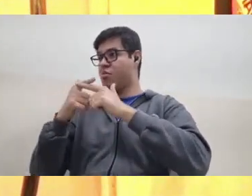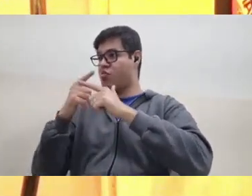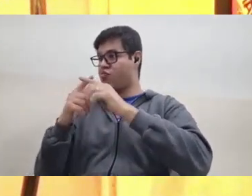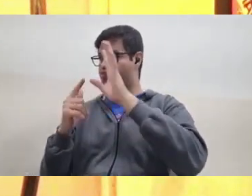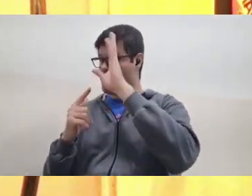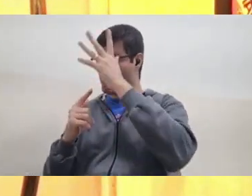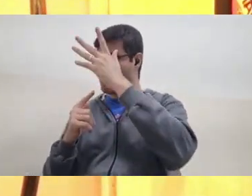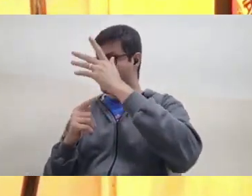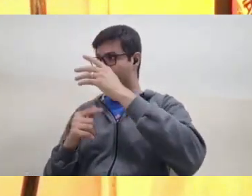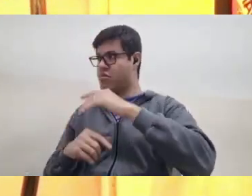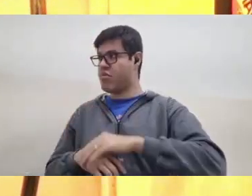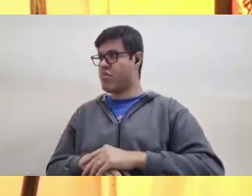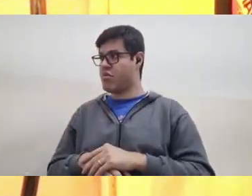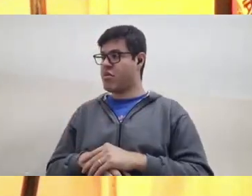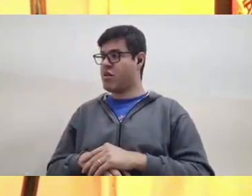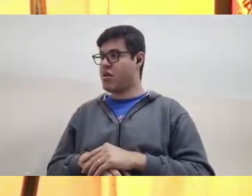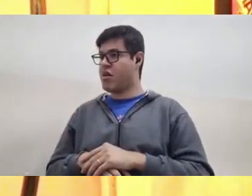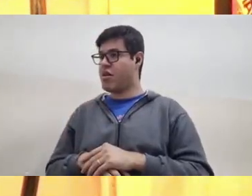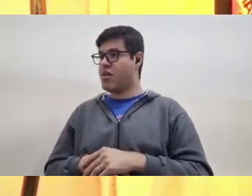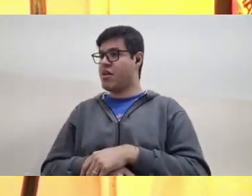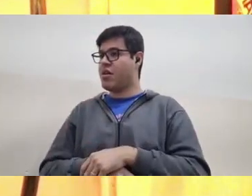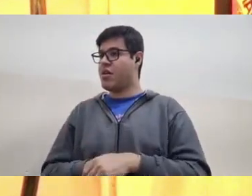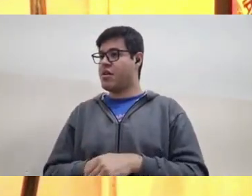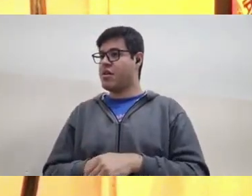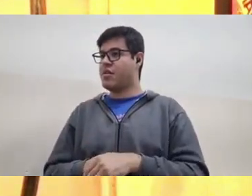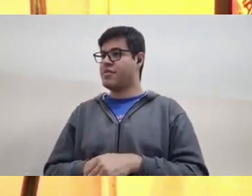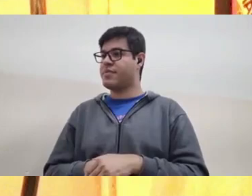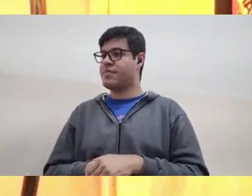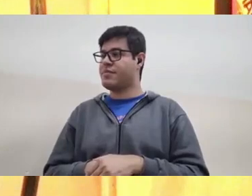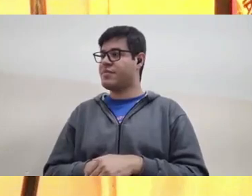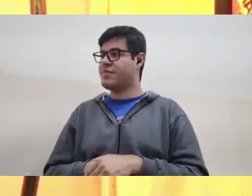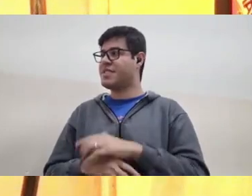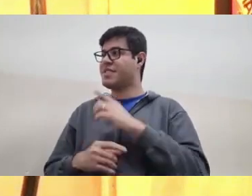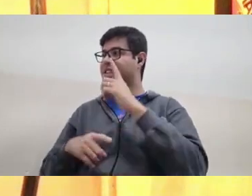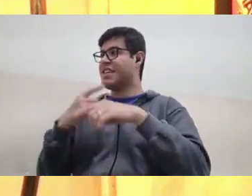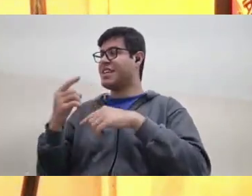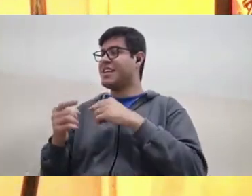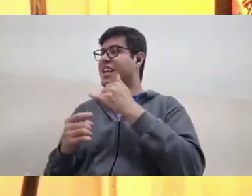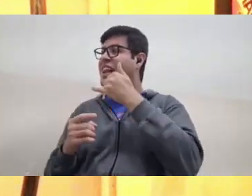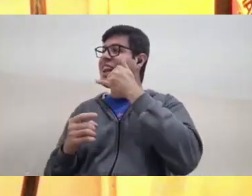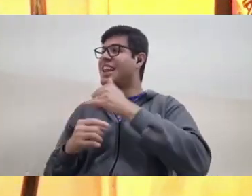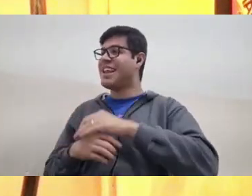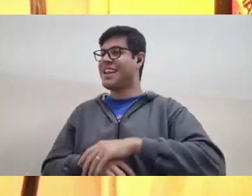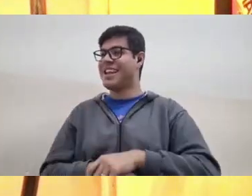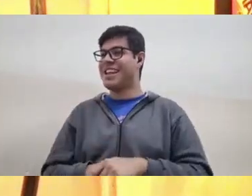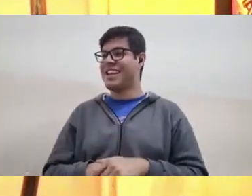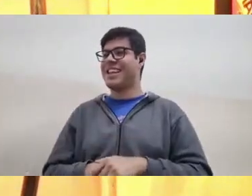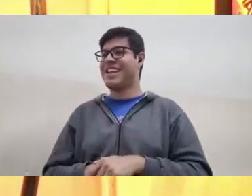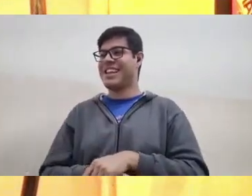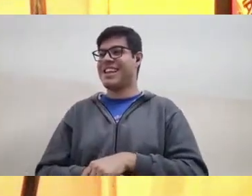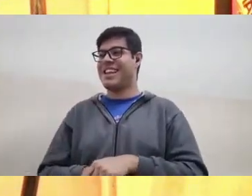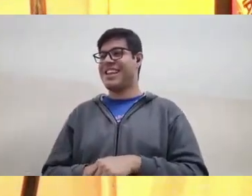resolve desliga Desliga desliga depois desliga tudo